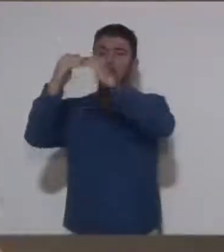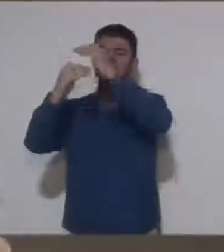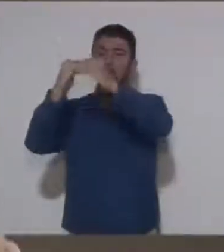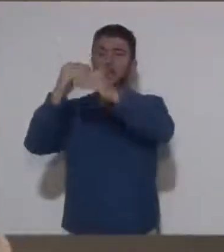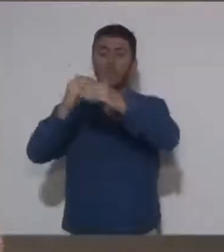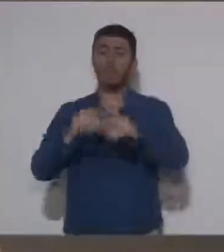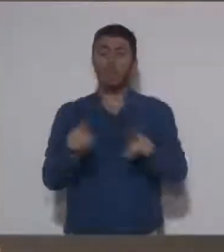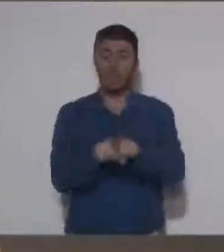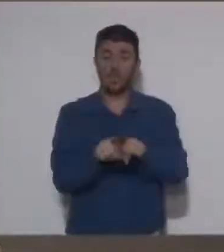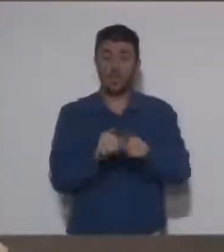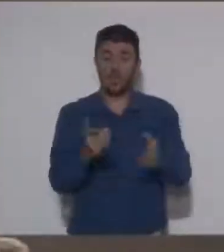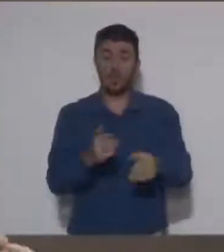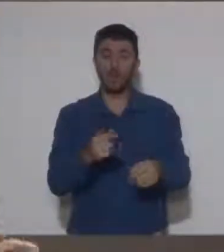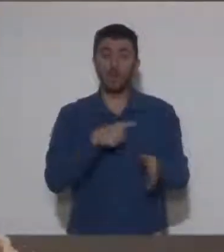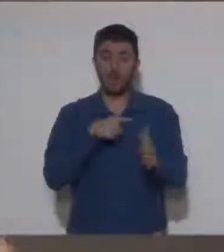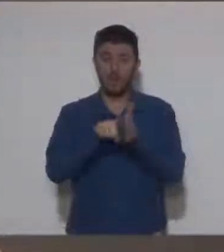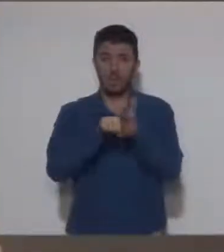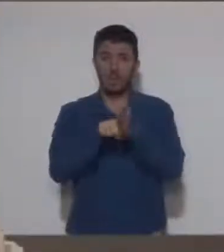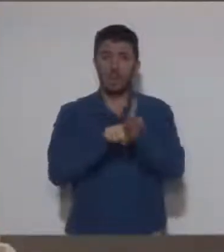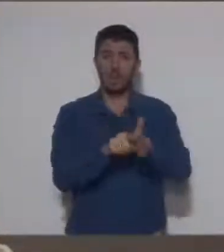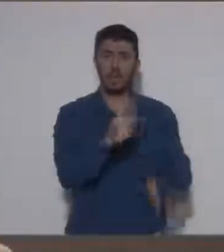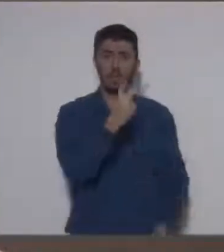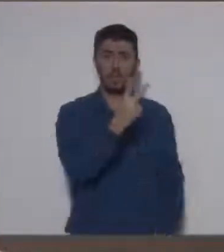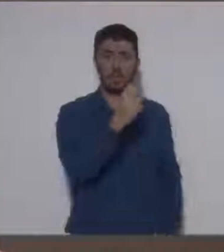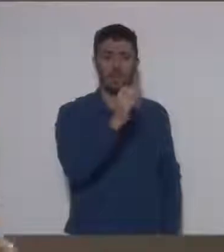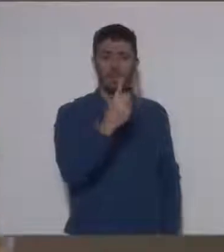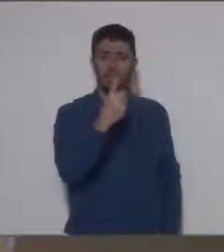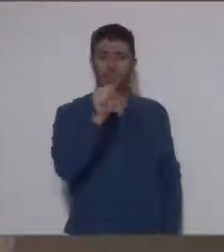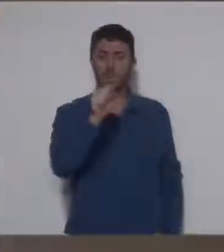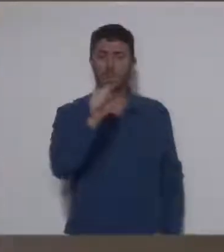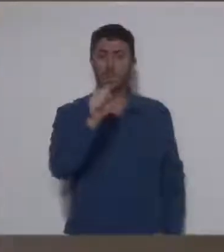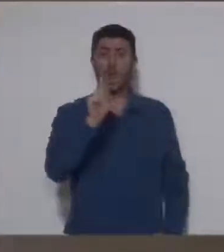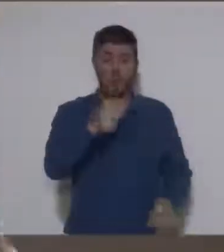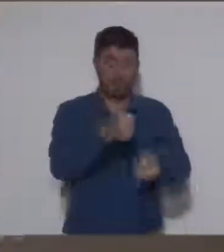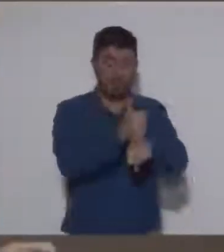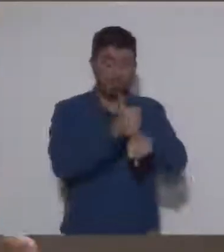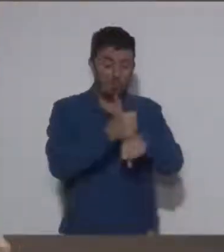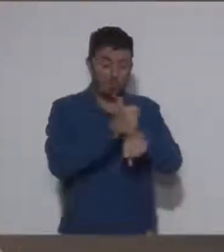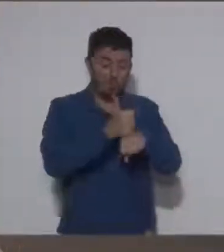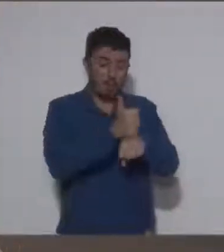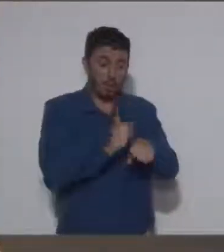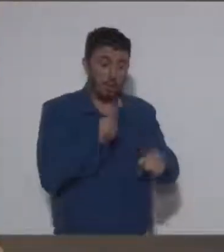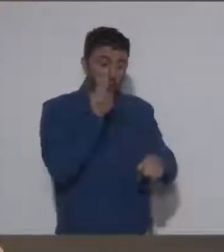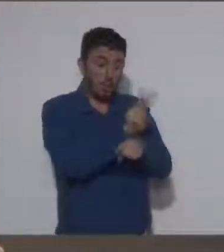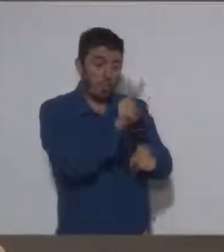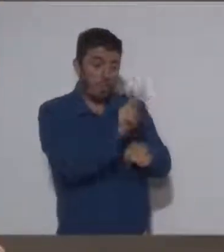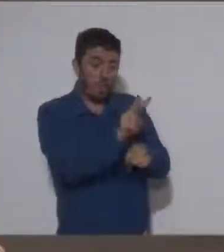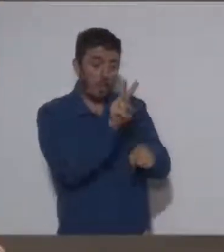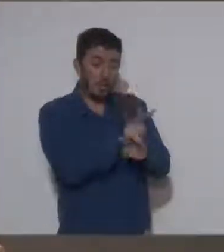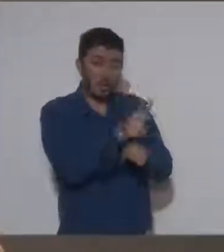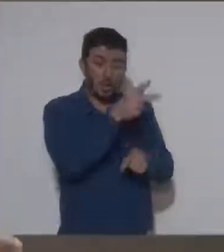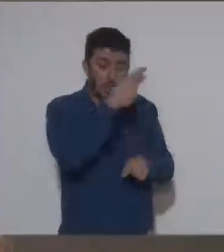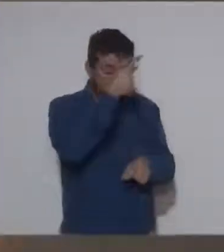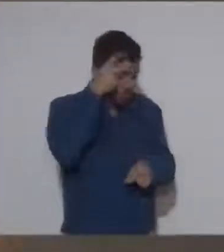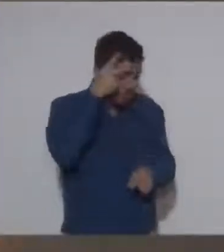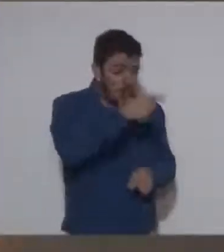em 2018, foi a profissão que mais cresceu no Brasil. Comparando de 2015 até 2018,